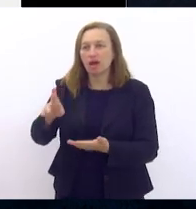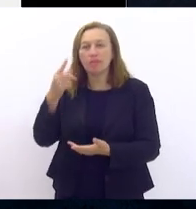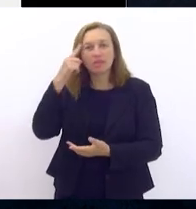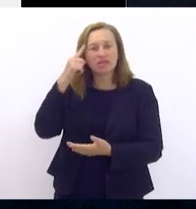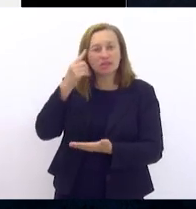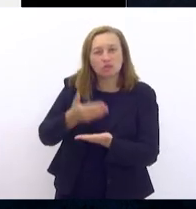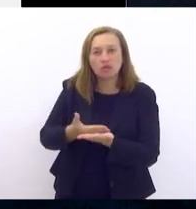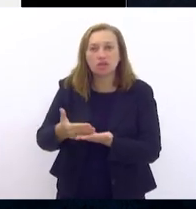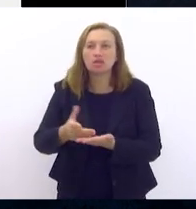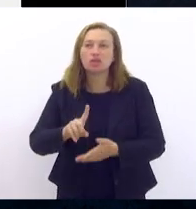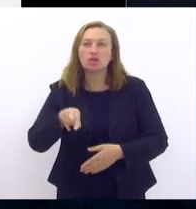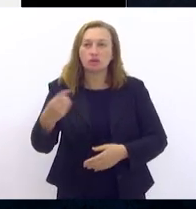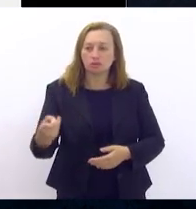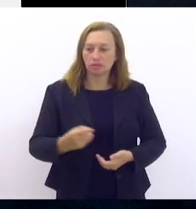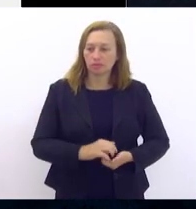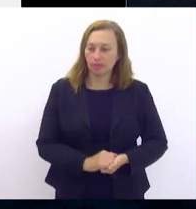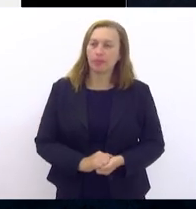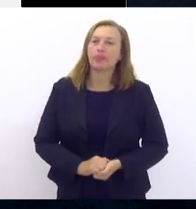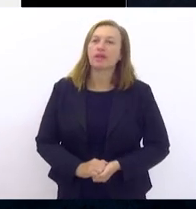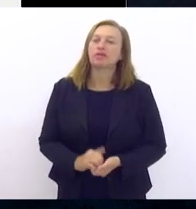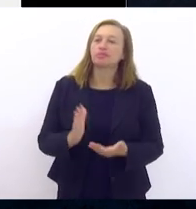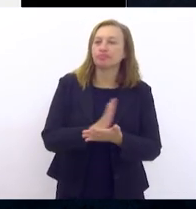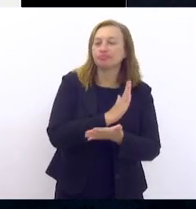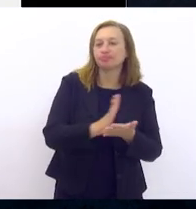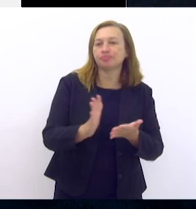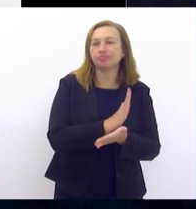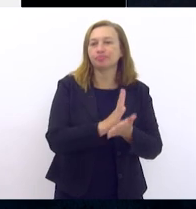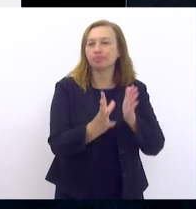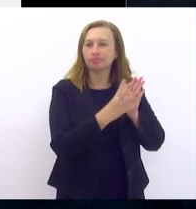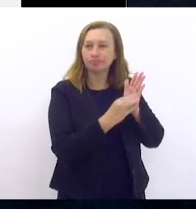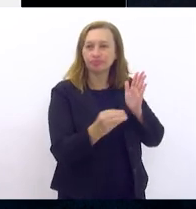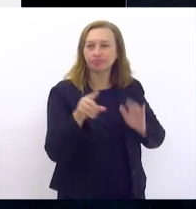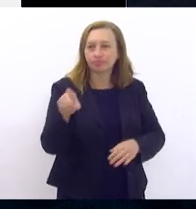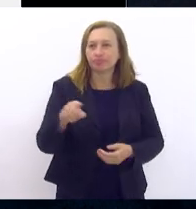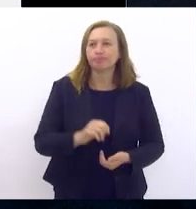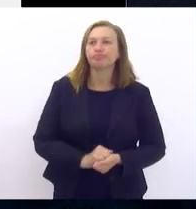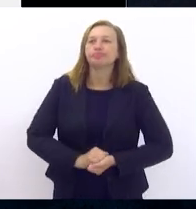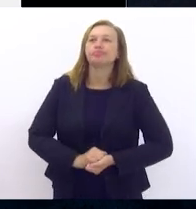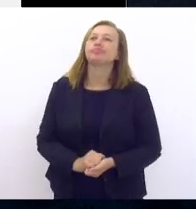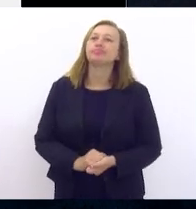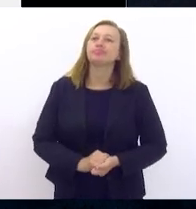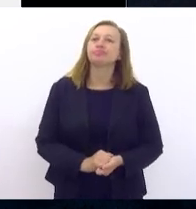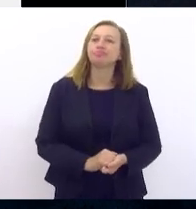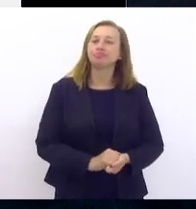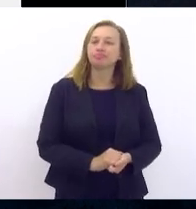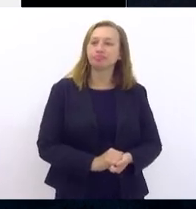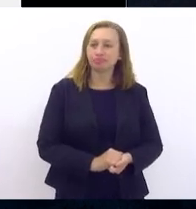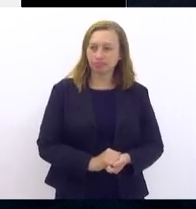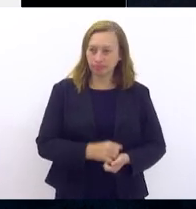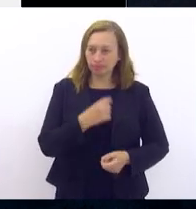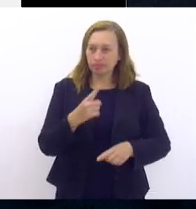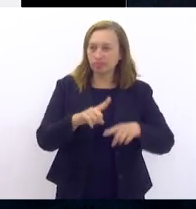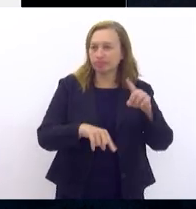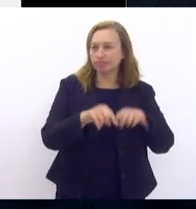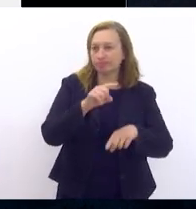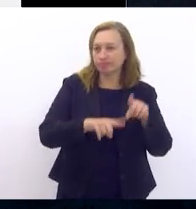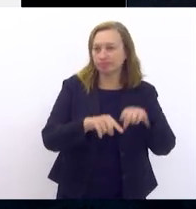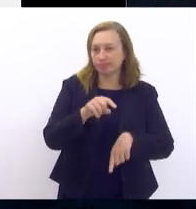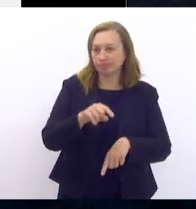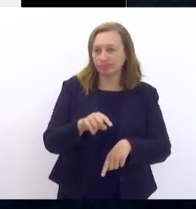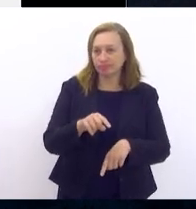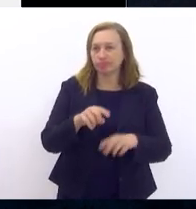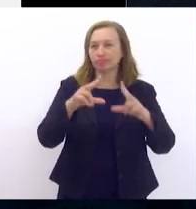início e o próximo a gente traz alguns exemplos aqui de aplicações dos nossos materiais reciclados